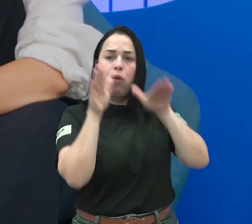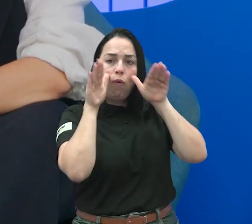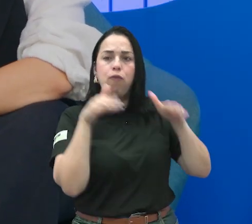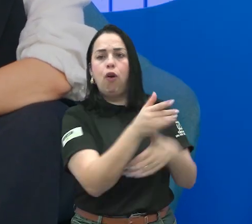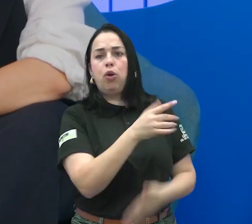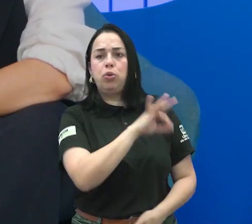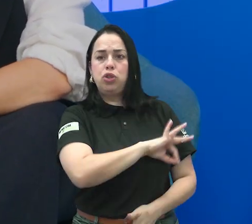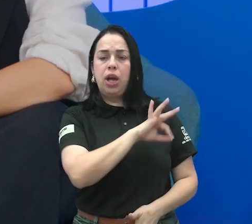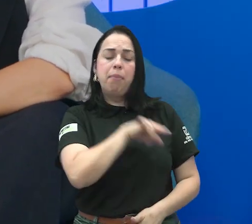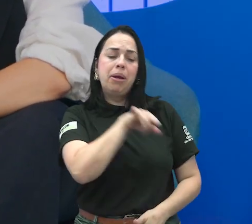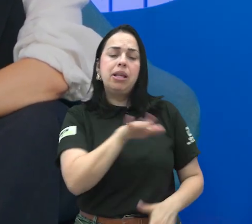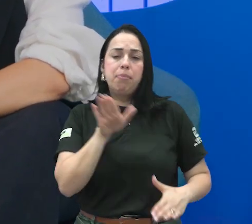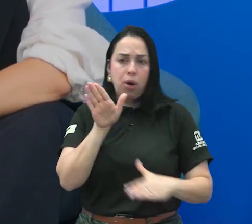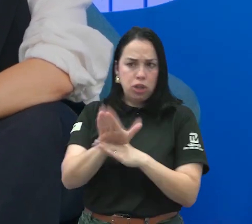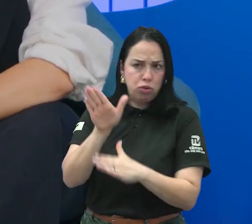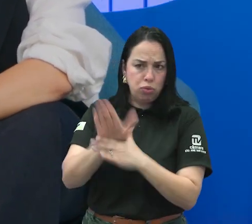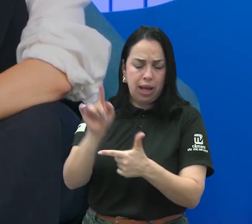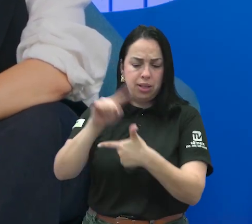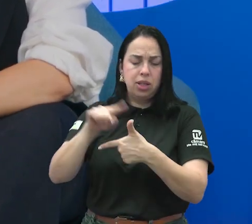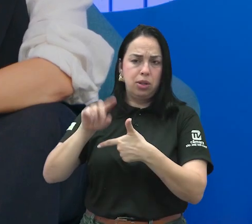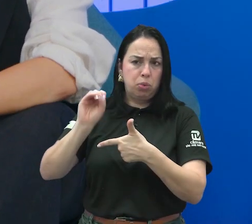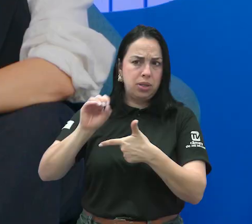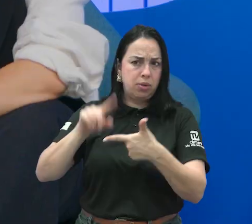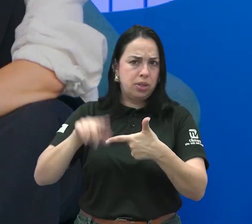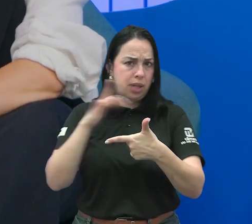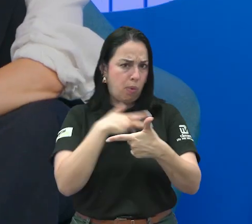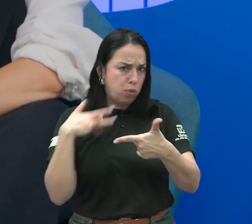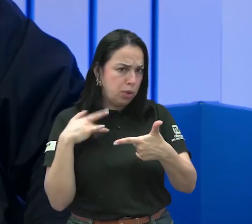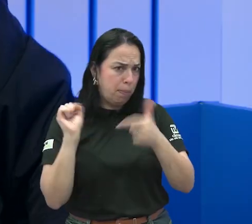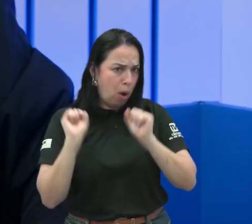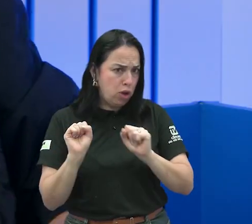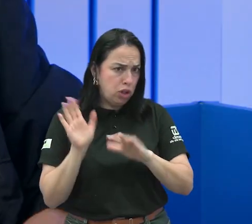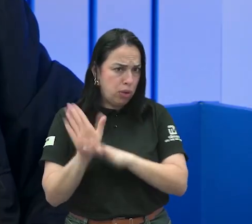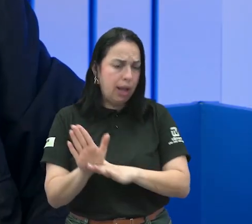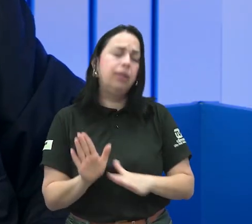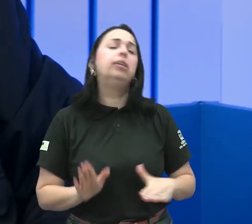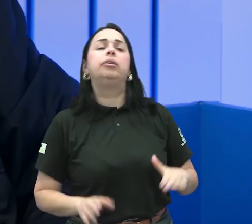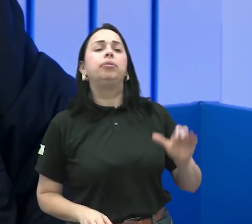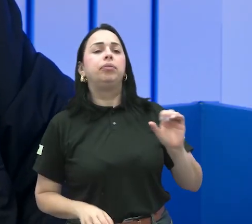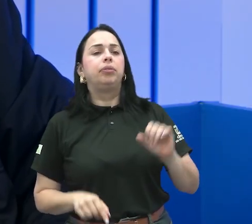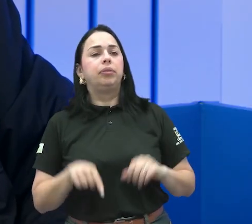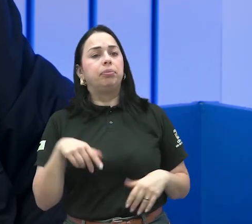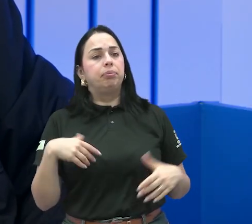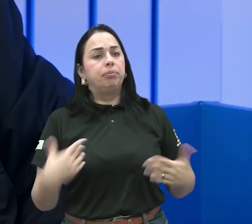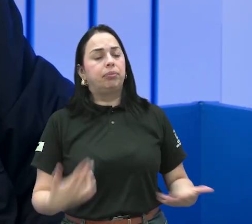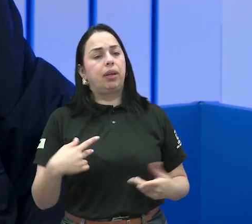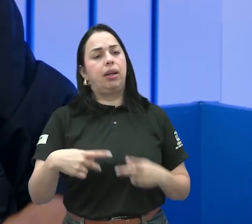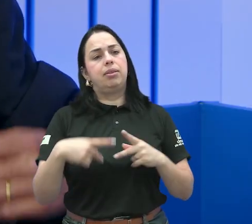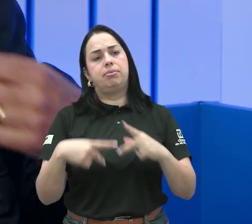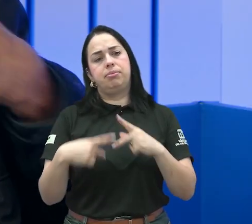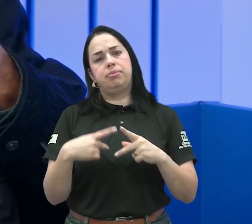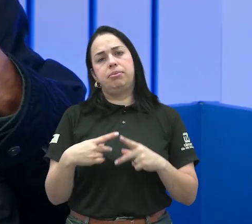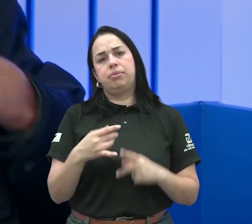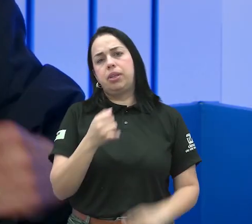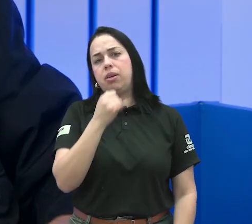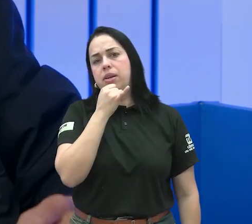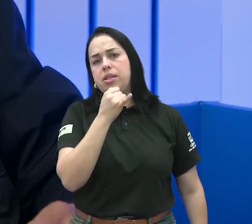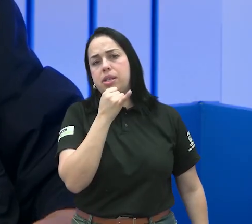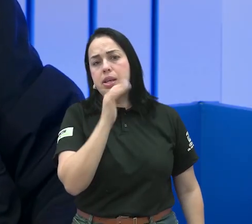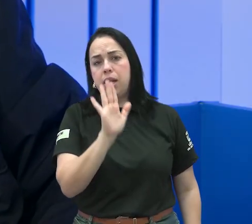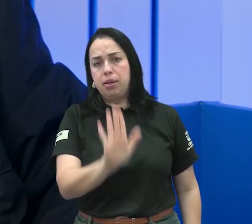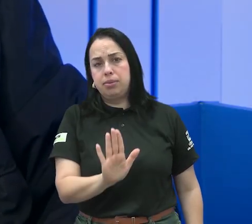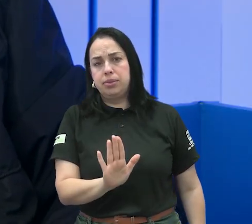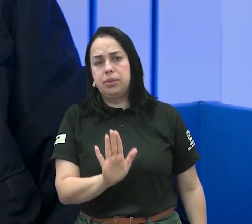renda, mas como ele pode contribuir com esses outros setores da educação e saúde? Aqui em São José dos Campos, na verdade, nós temos um